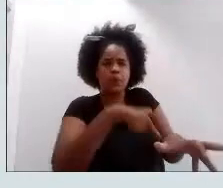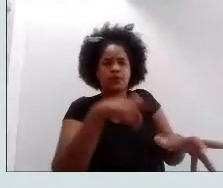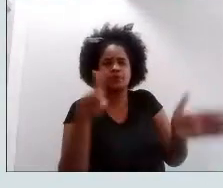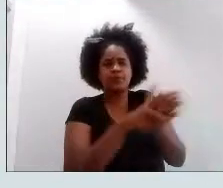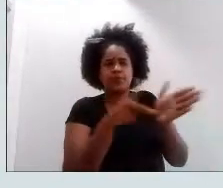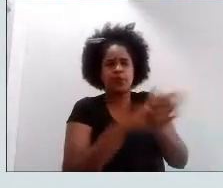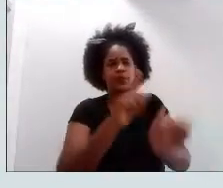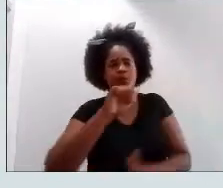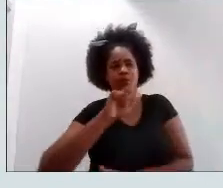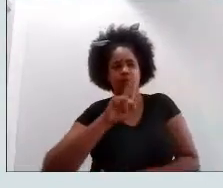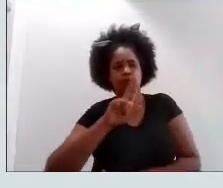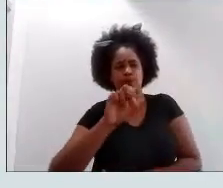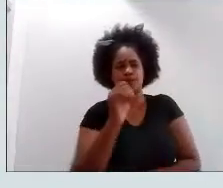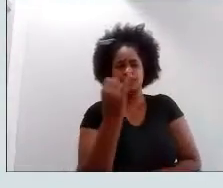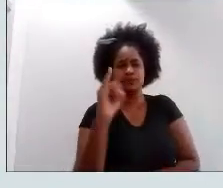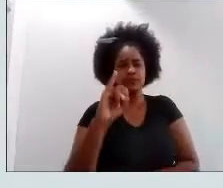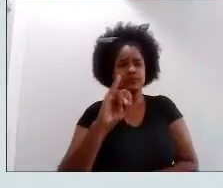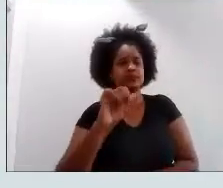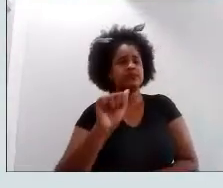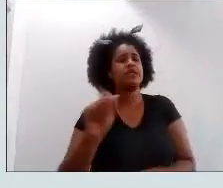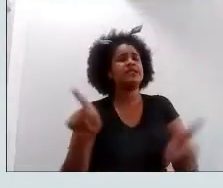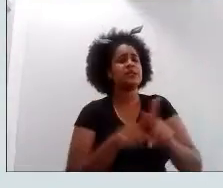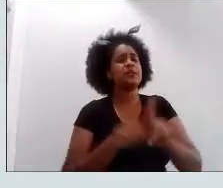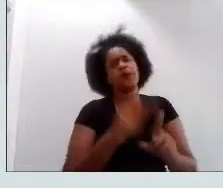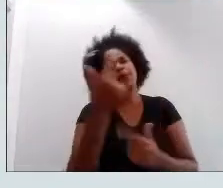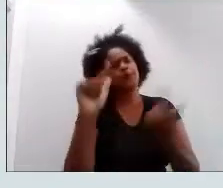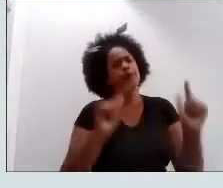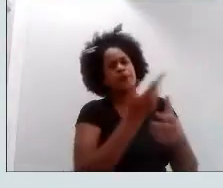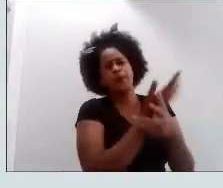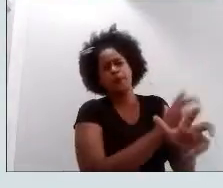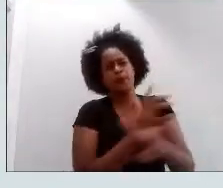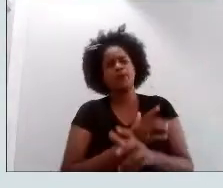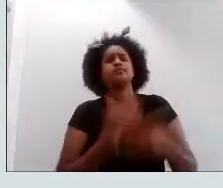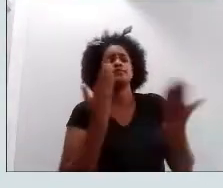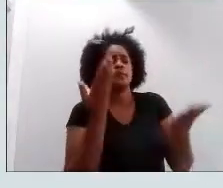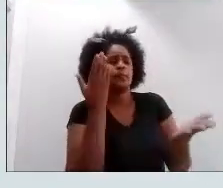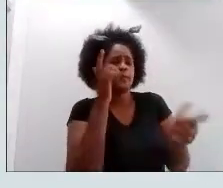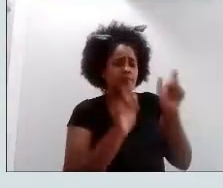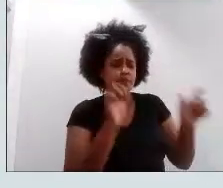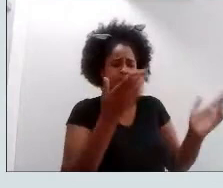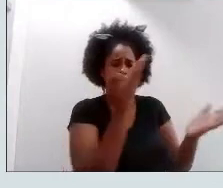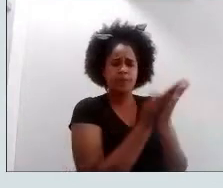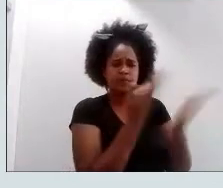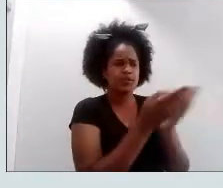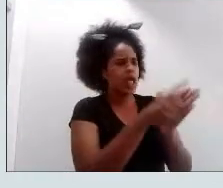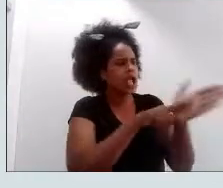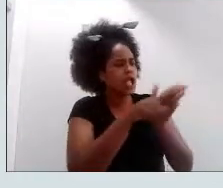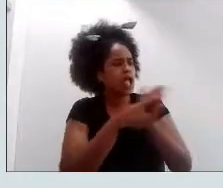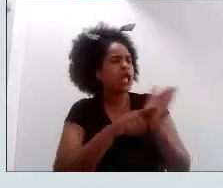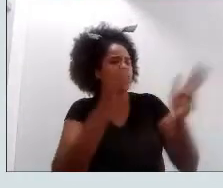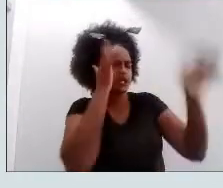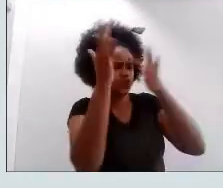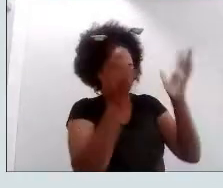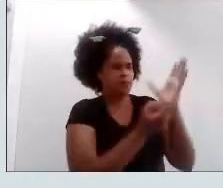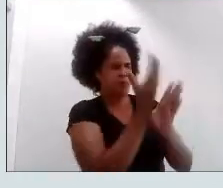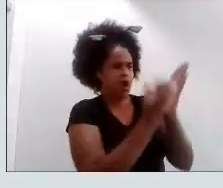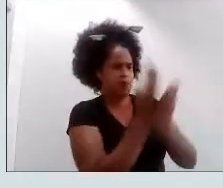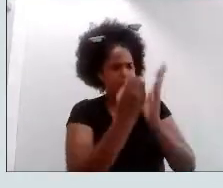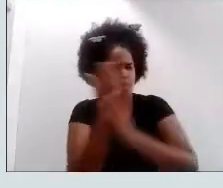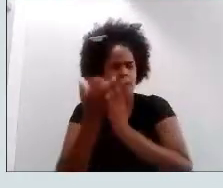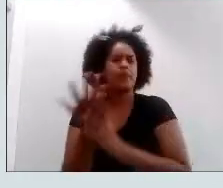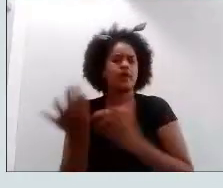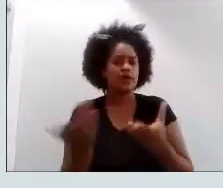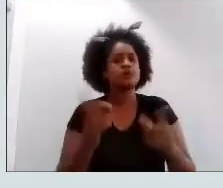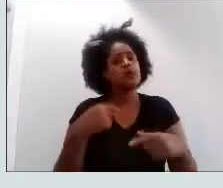mais antigos, mas os pesquisadores vão estudando e vão apresentando essas hipóteses que vão sendo aceitas